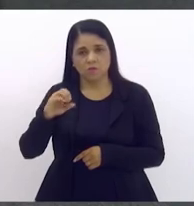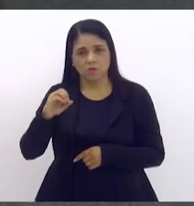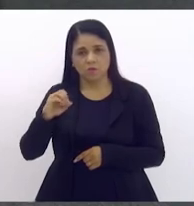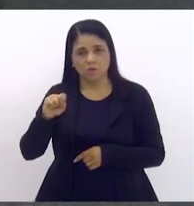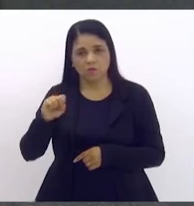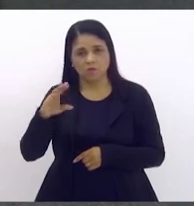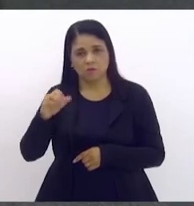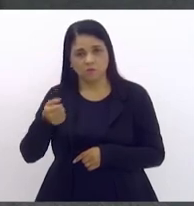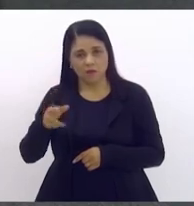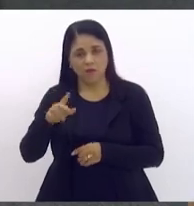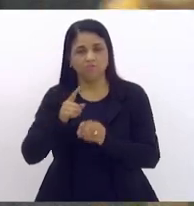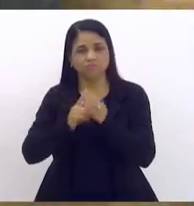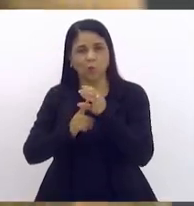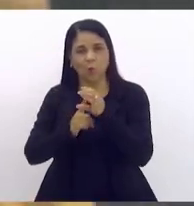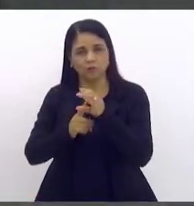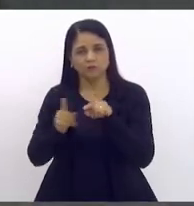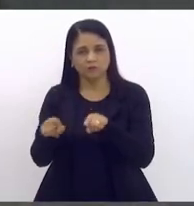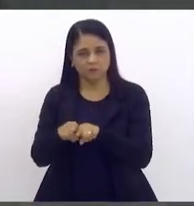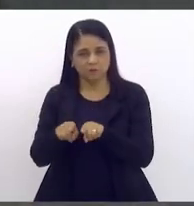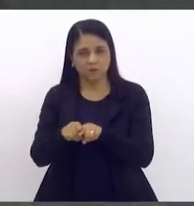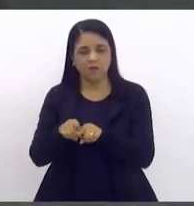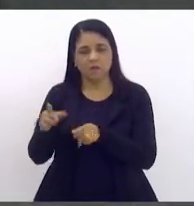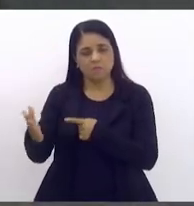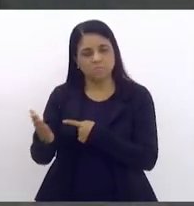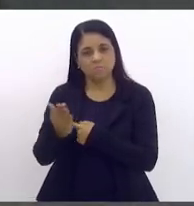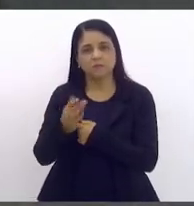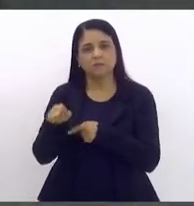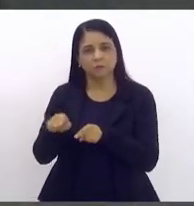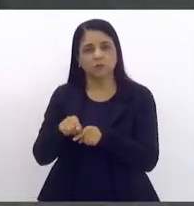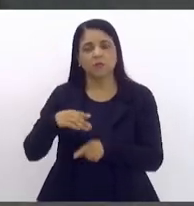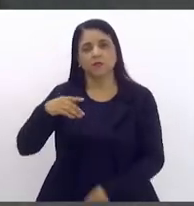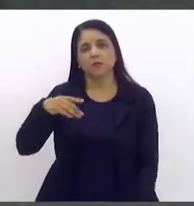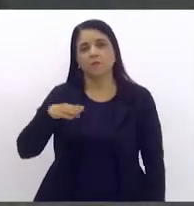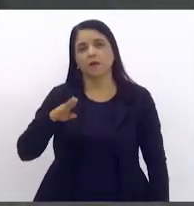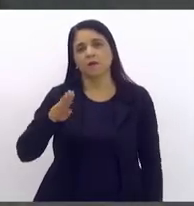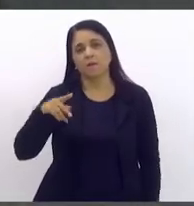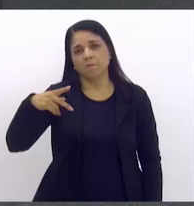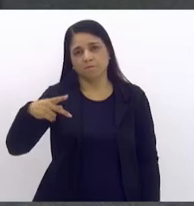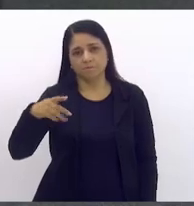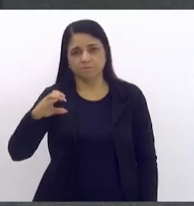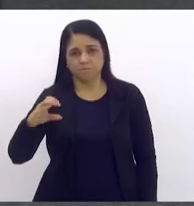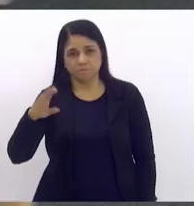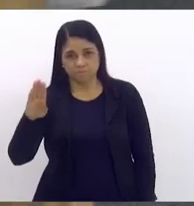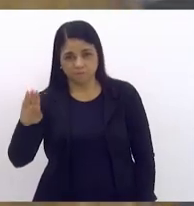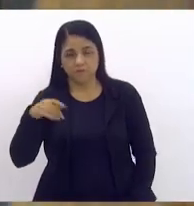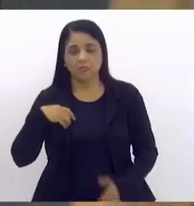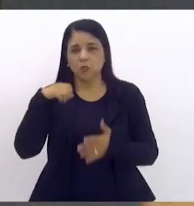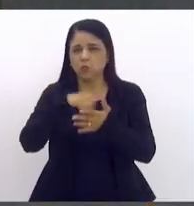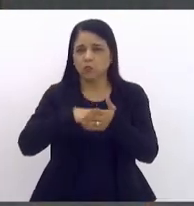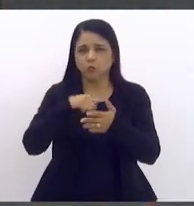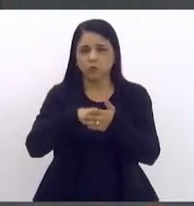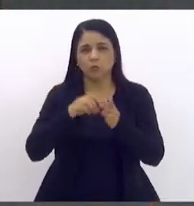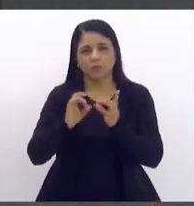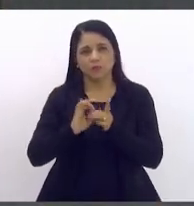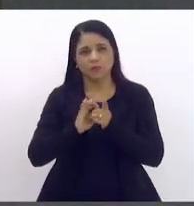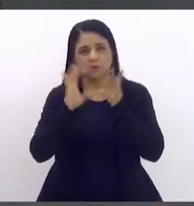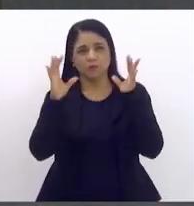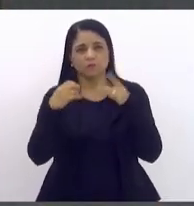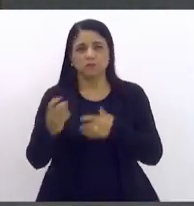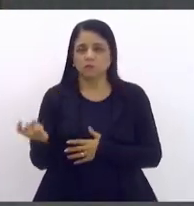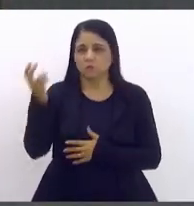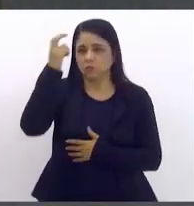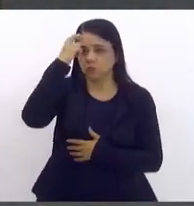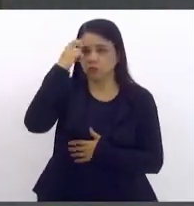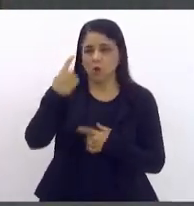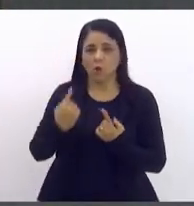para o Partido Comunista do Brasil, na época PCB, e que a vida inteira lutou pela democratização da cultura, contra